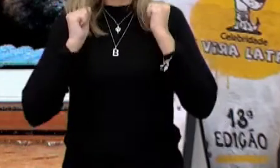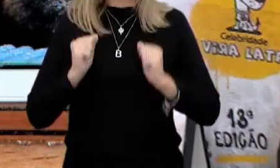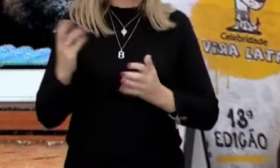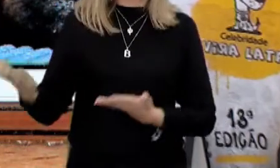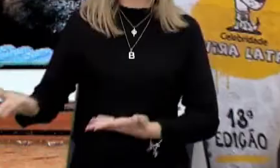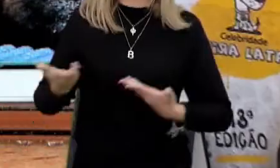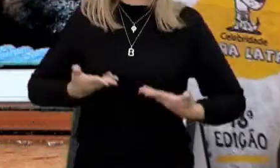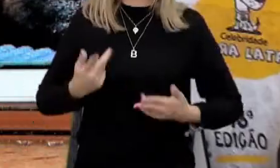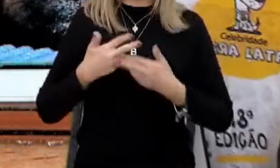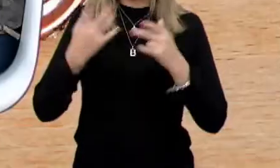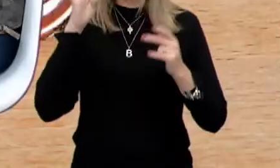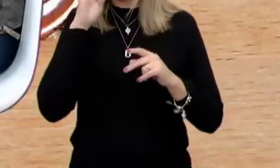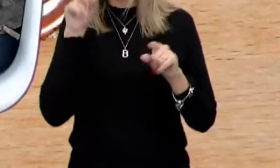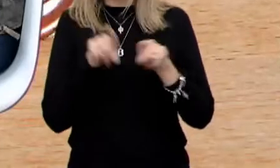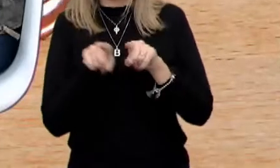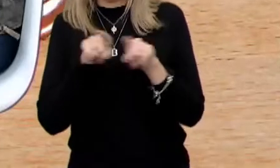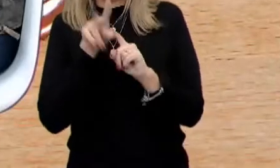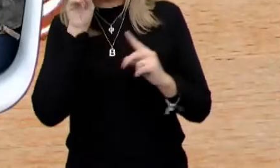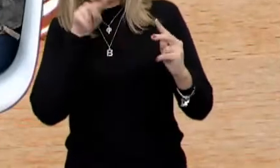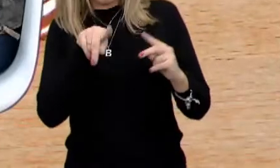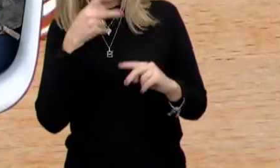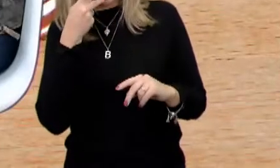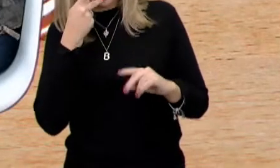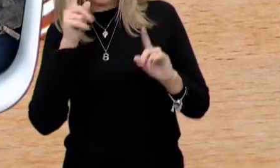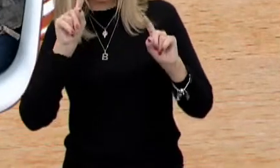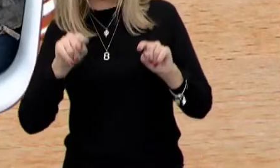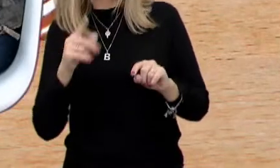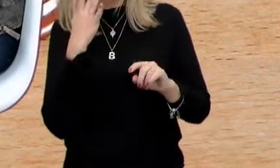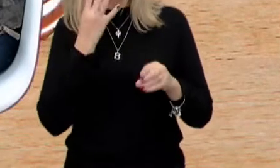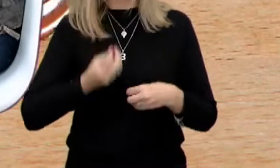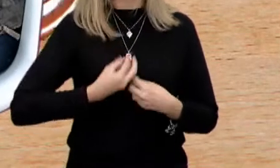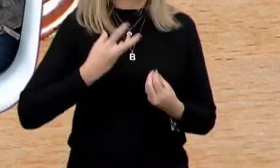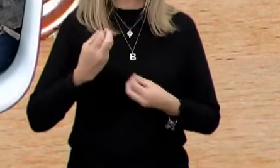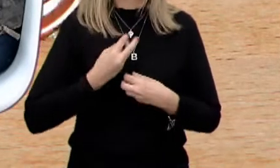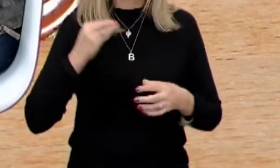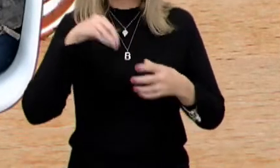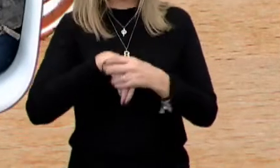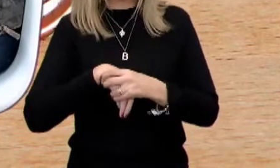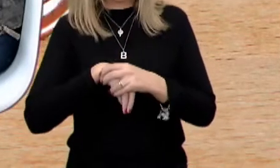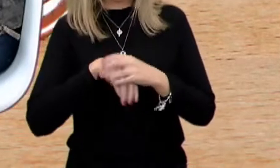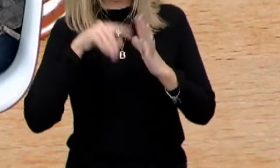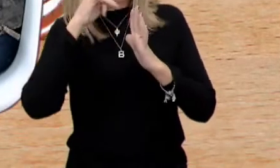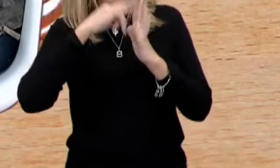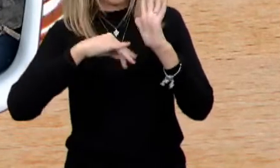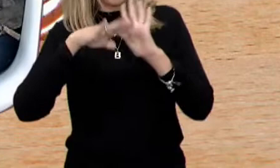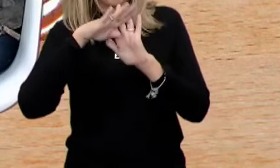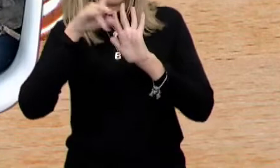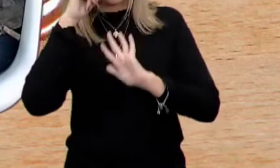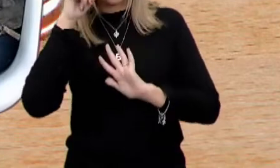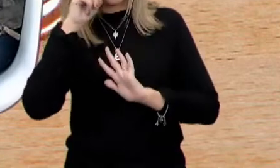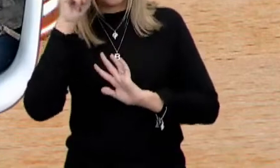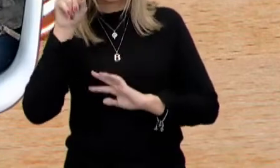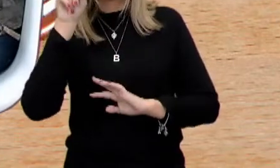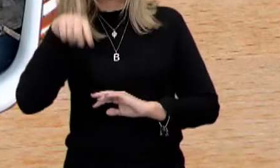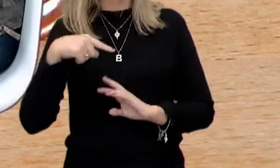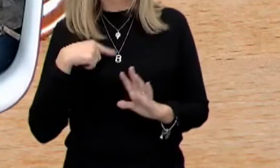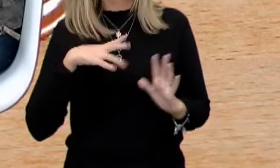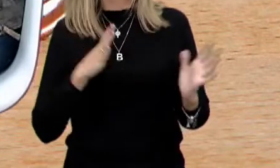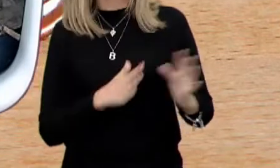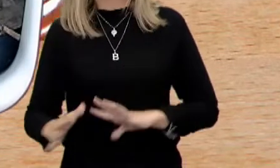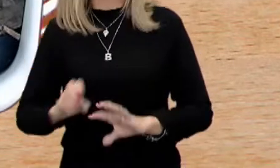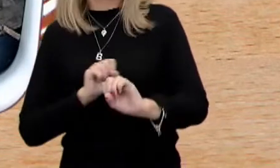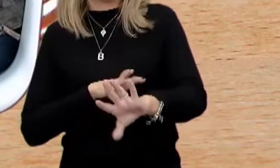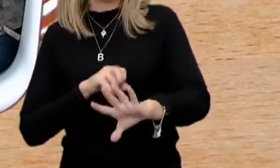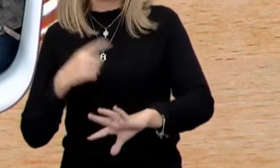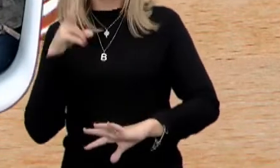trazer. Uma coisa legal que eu vi, Luli, que você falou, foi que as informações dentro do calendário, elas já estão fazendo esse processo educacional, né? Porque